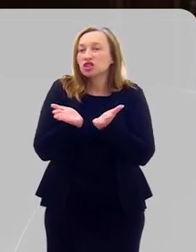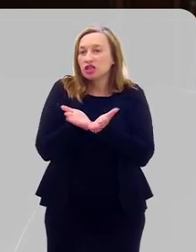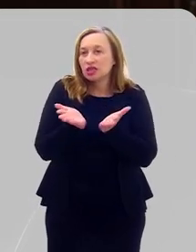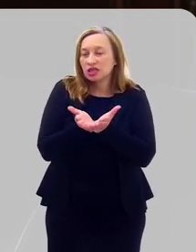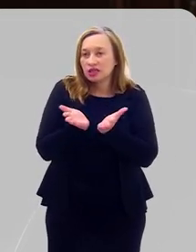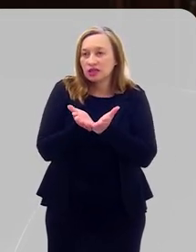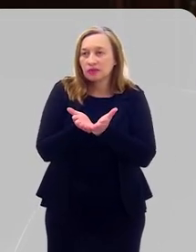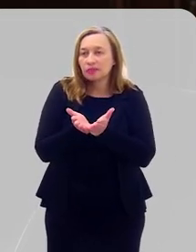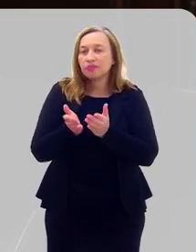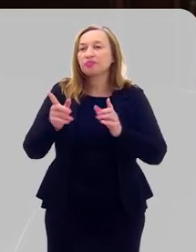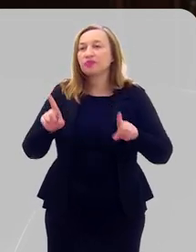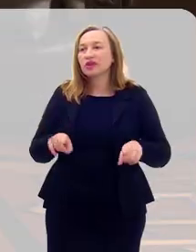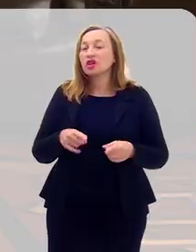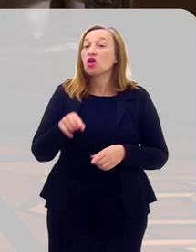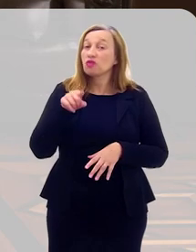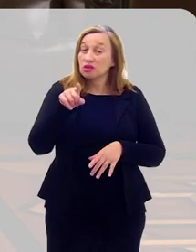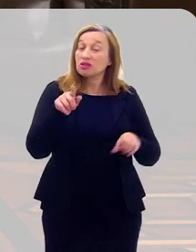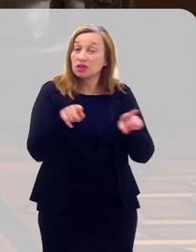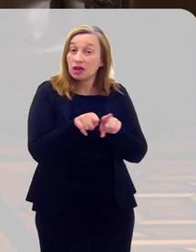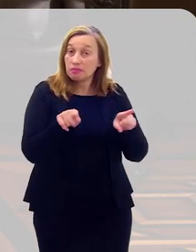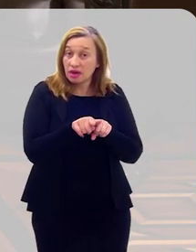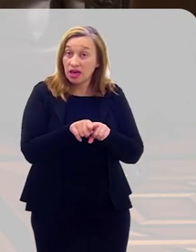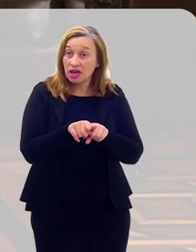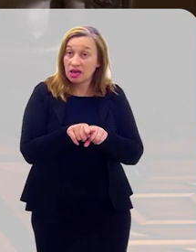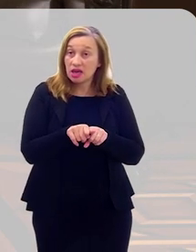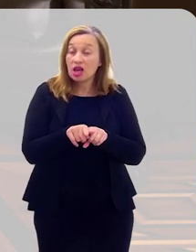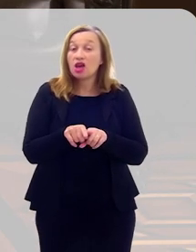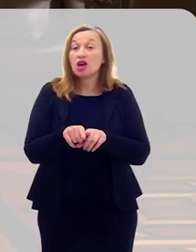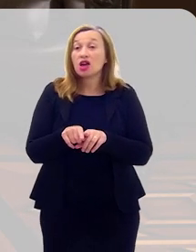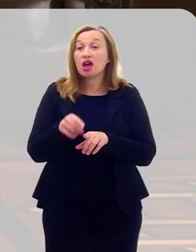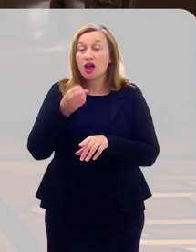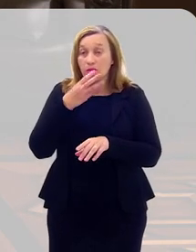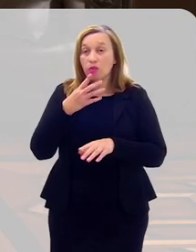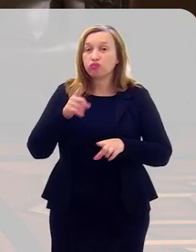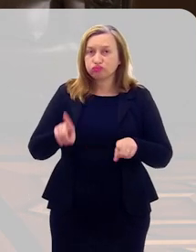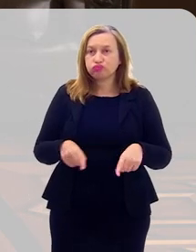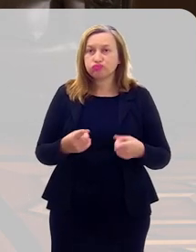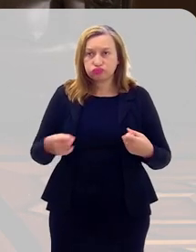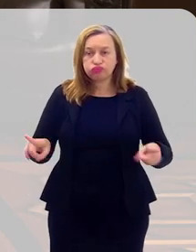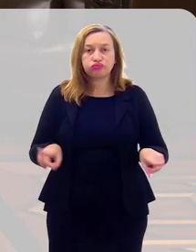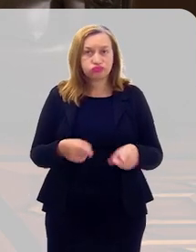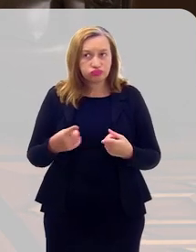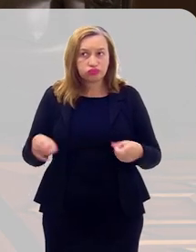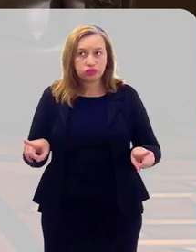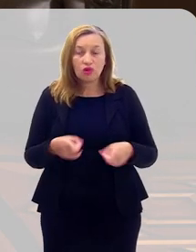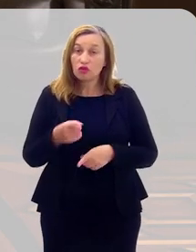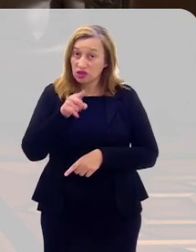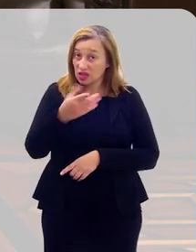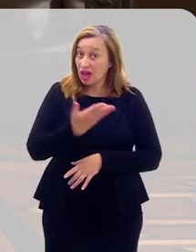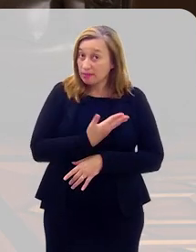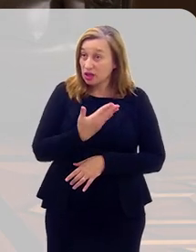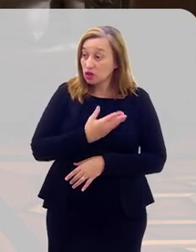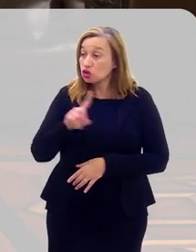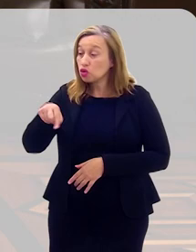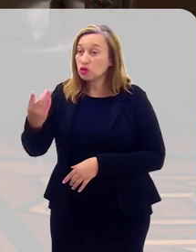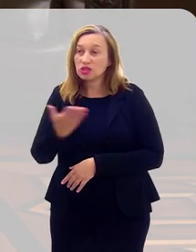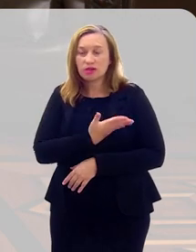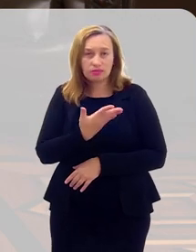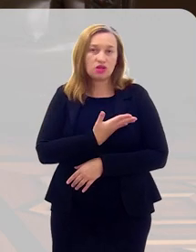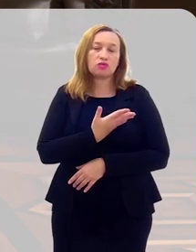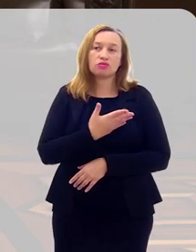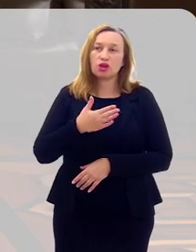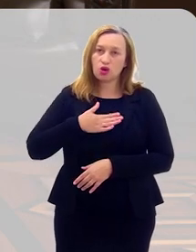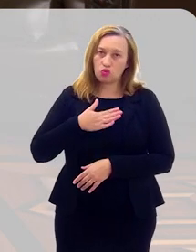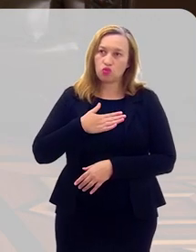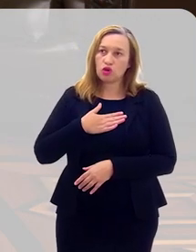Você também é mais... Na verdade, você também é um grande músico. É, eu... Porque até porque, porque a primeira profissão era contrabaixo. Você é amigo de meus amigos. Você é